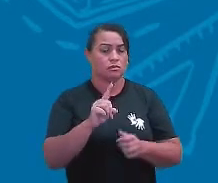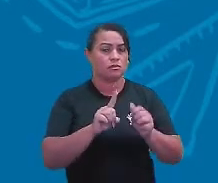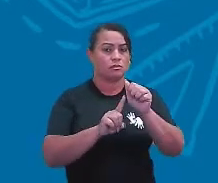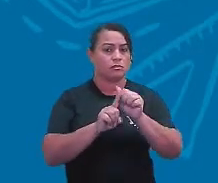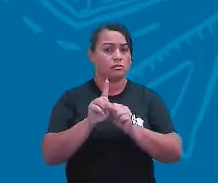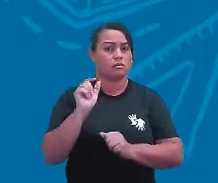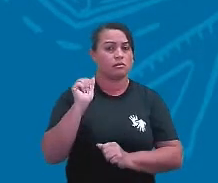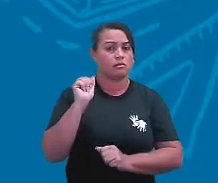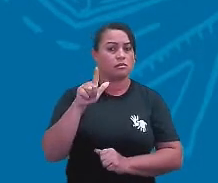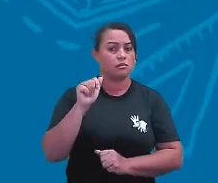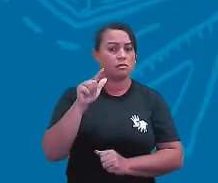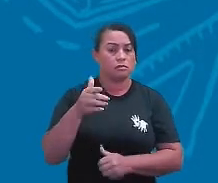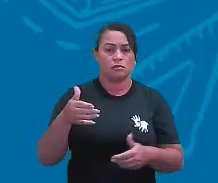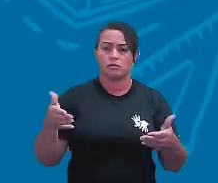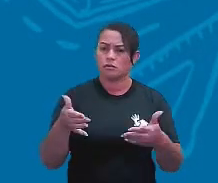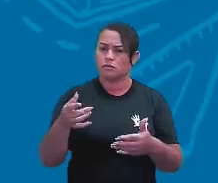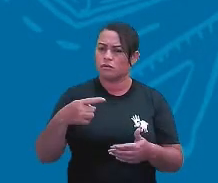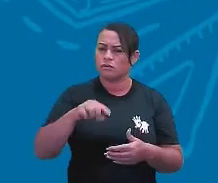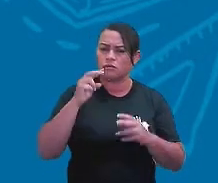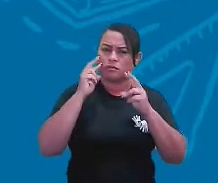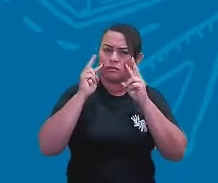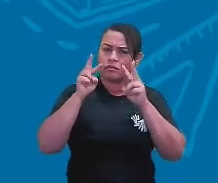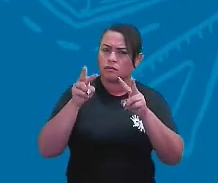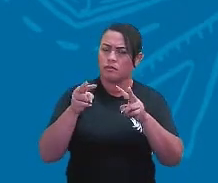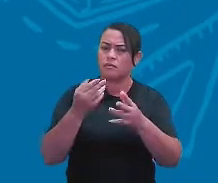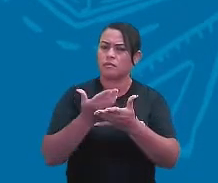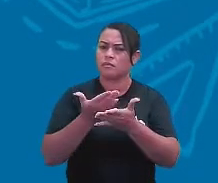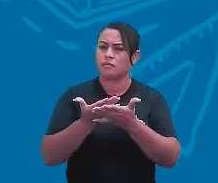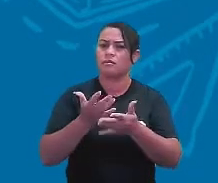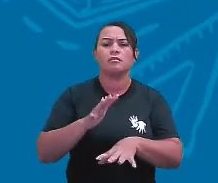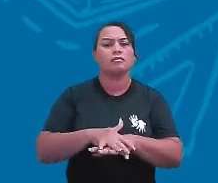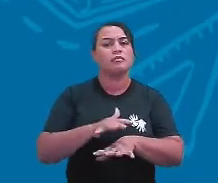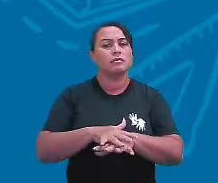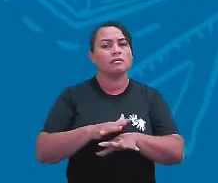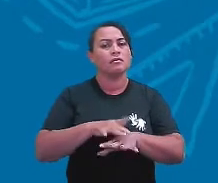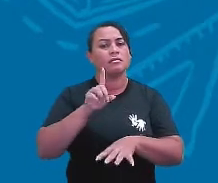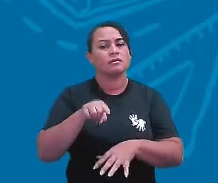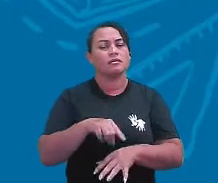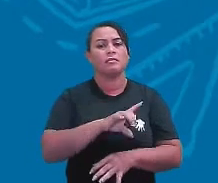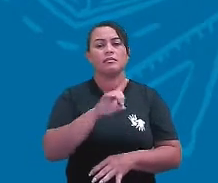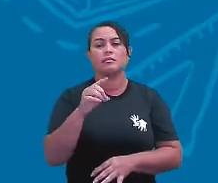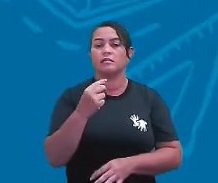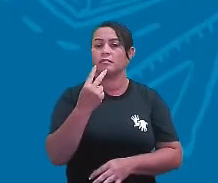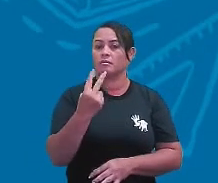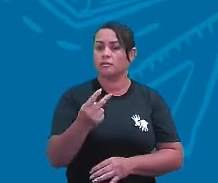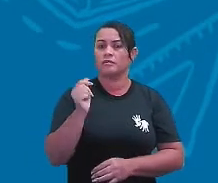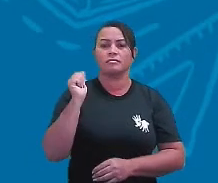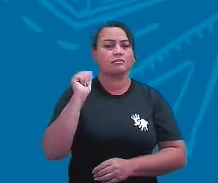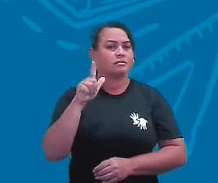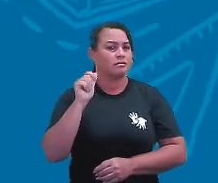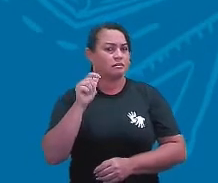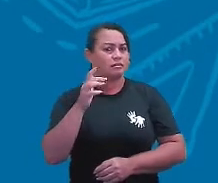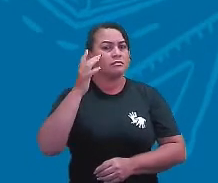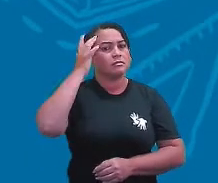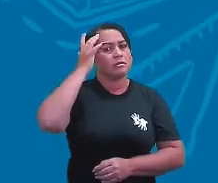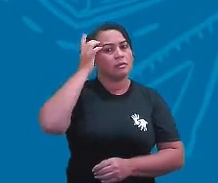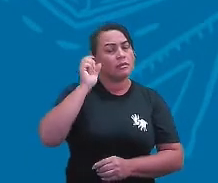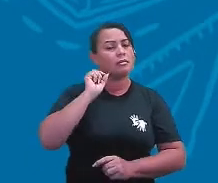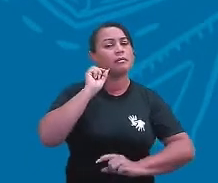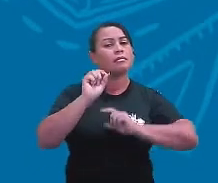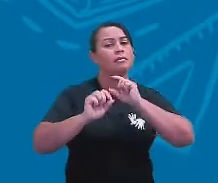agosto, né, hoje vocês estão assistindo a aula de matemática e é o dia 2 de agosto. Amanhã